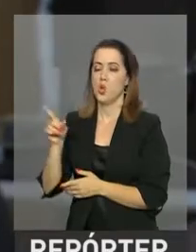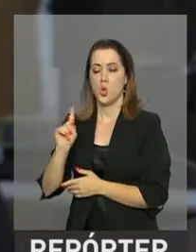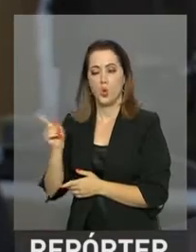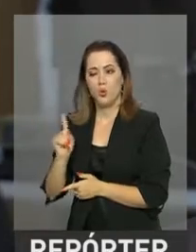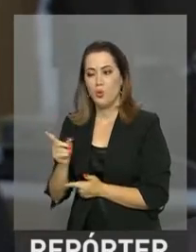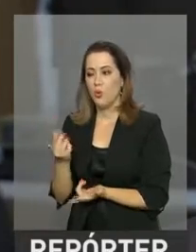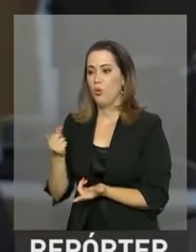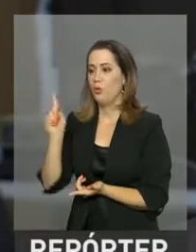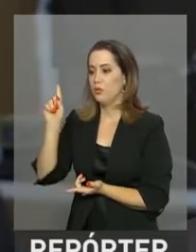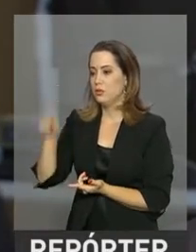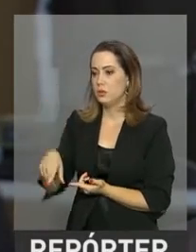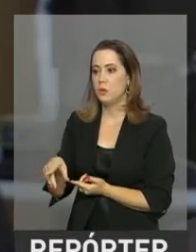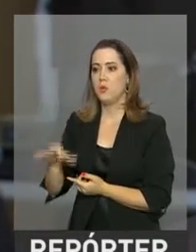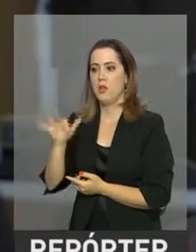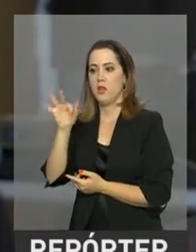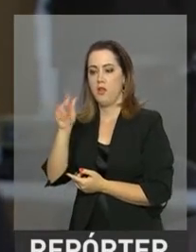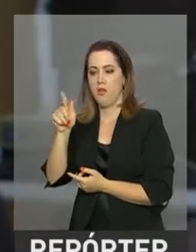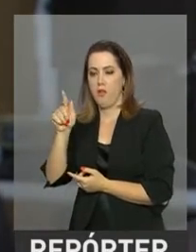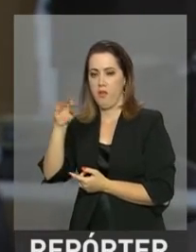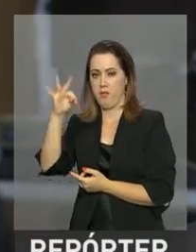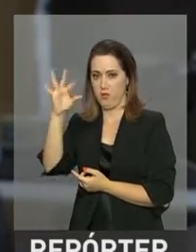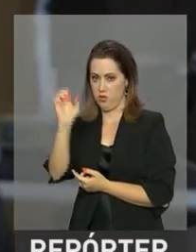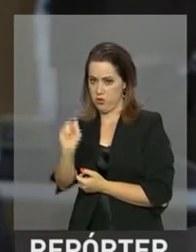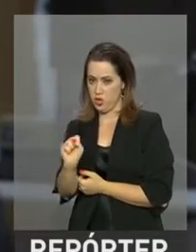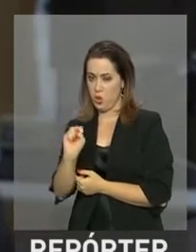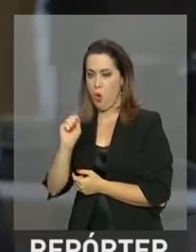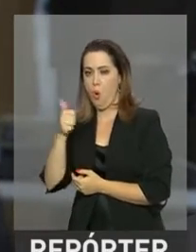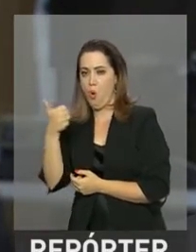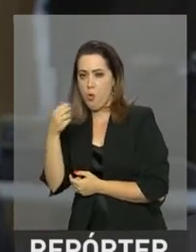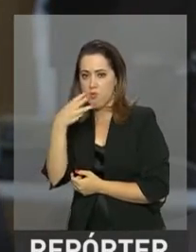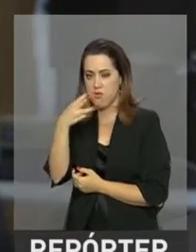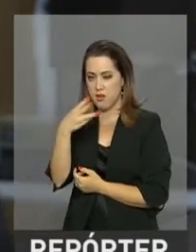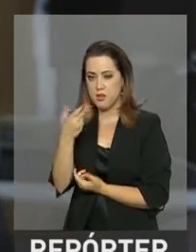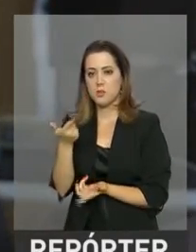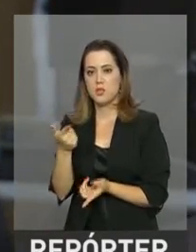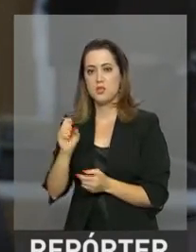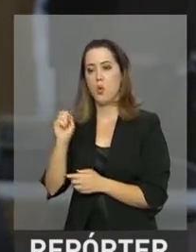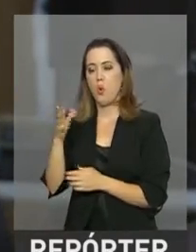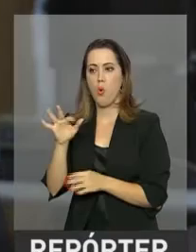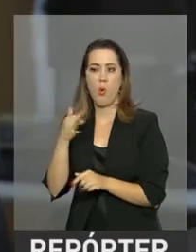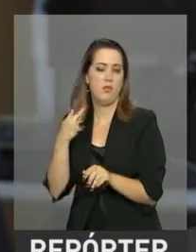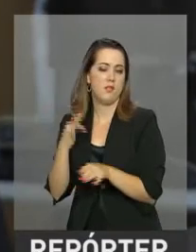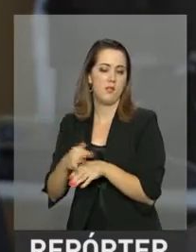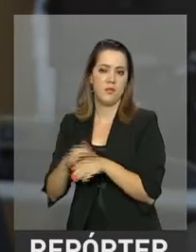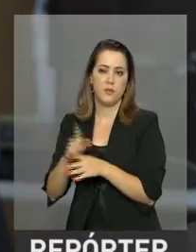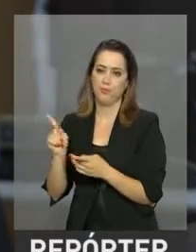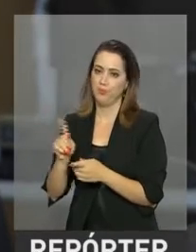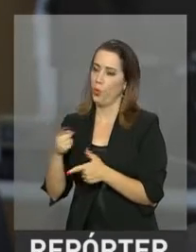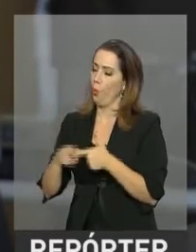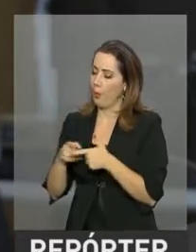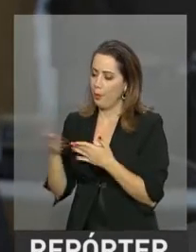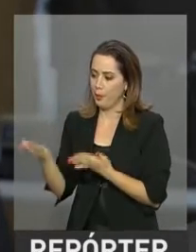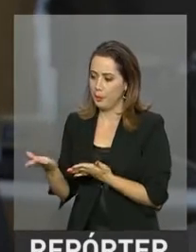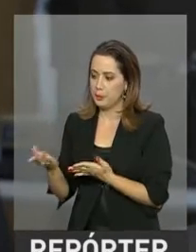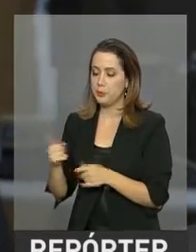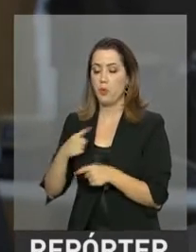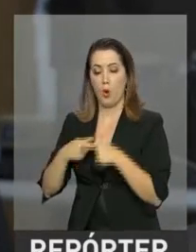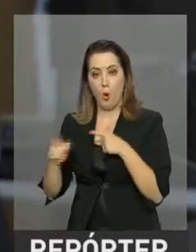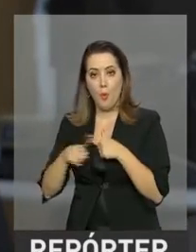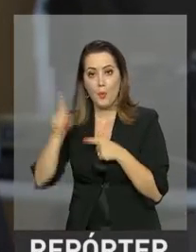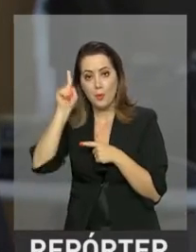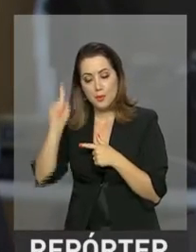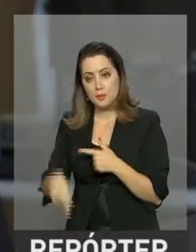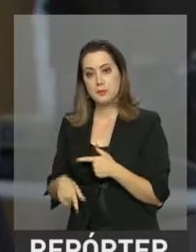é o fundo de garantia, não é o 13º, não são as férias do trabalhador. O problema está